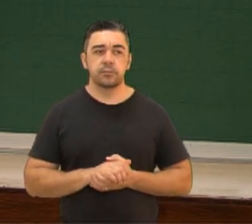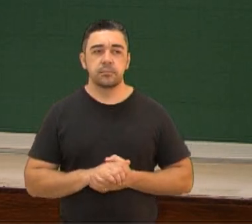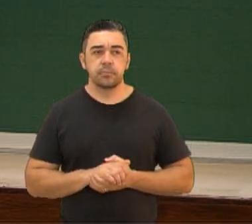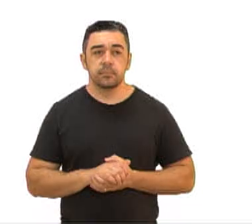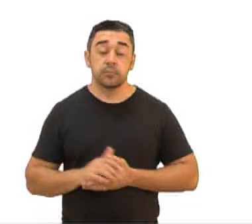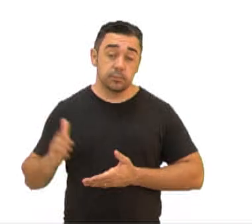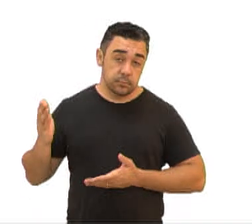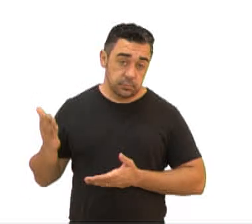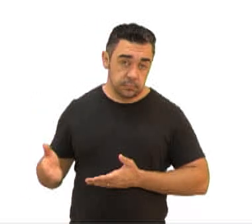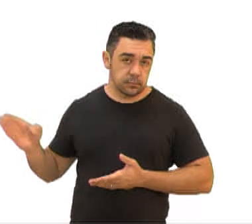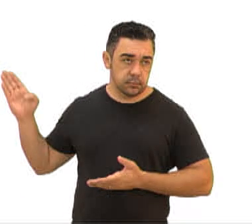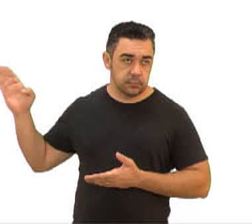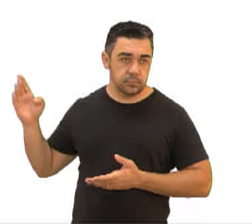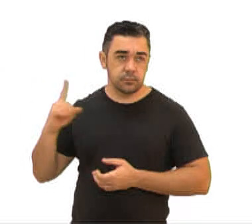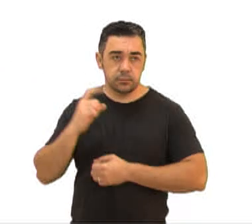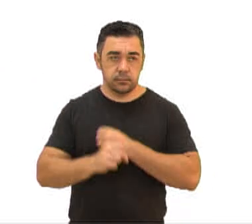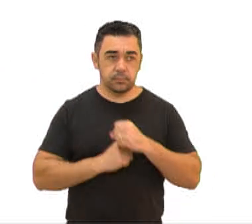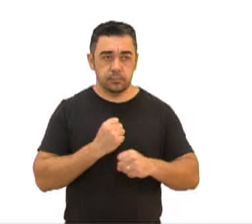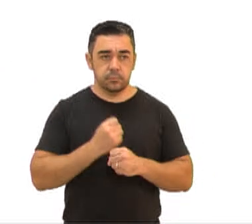E é nessa que no ano de